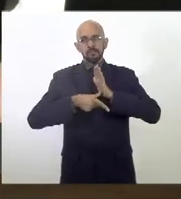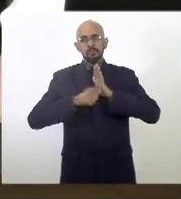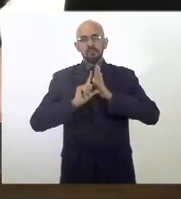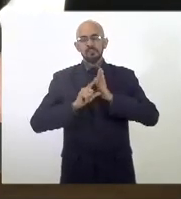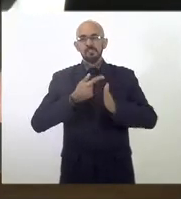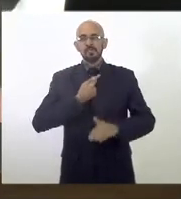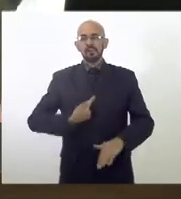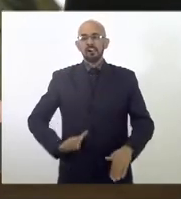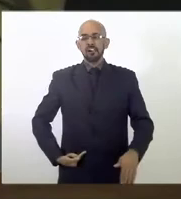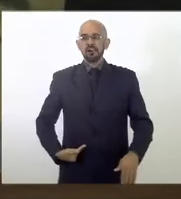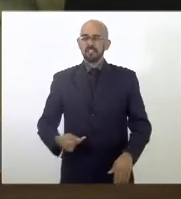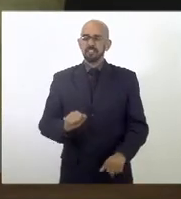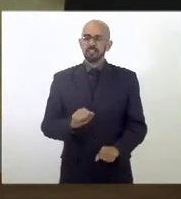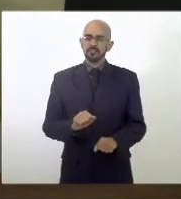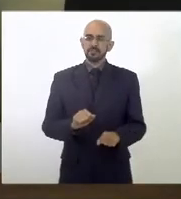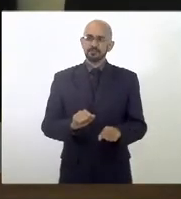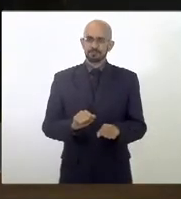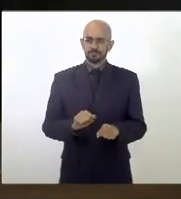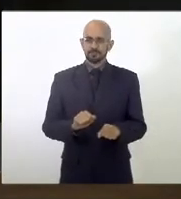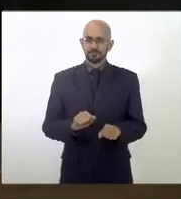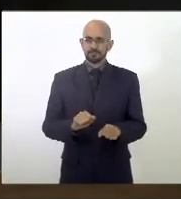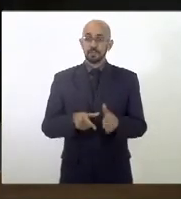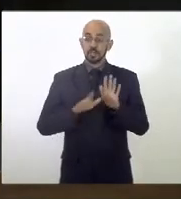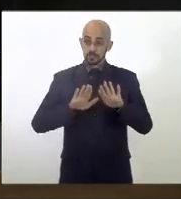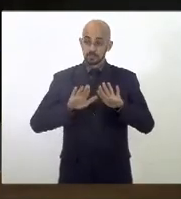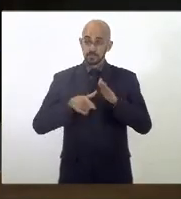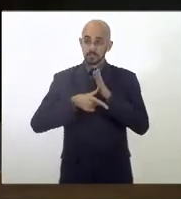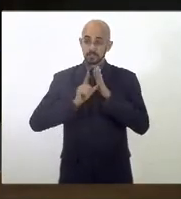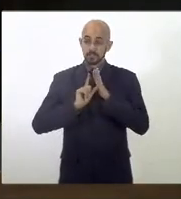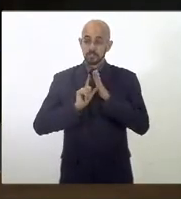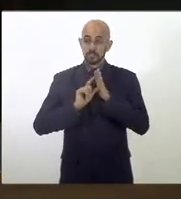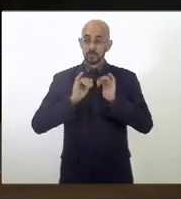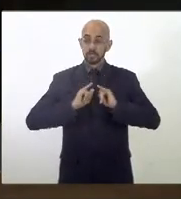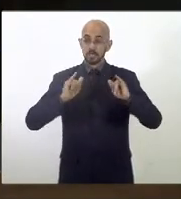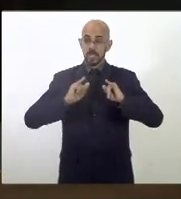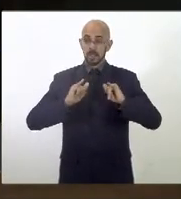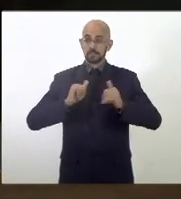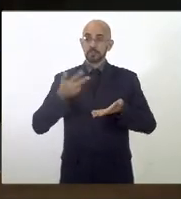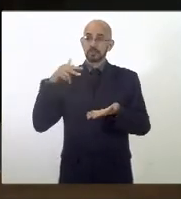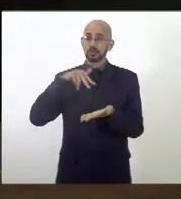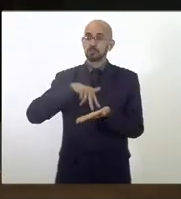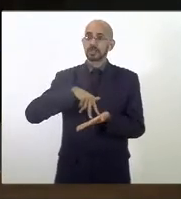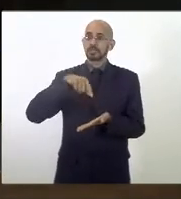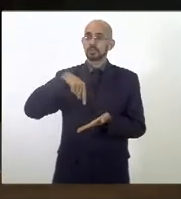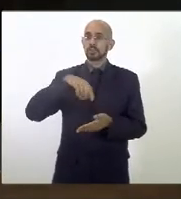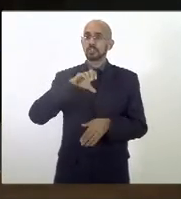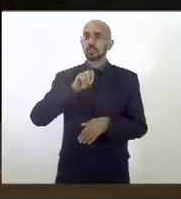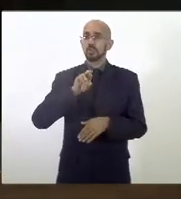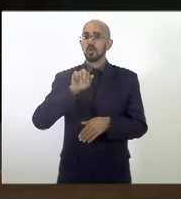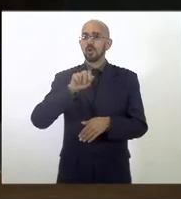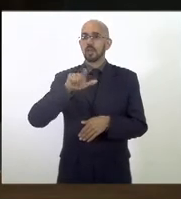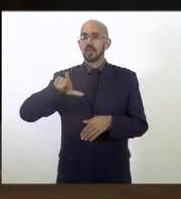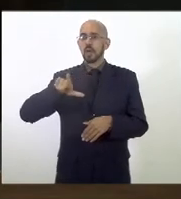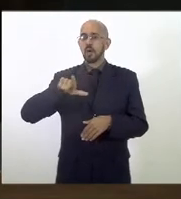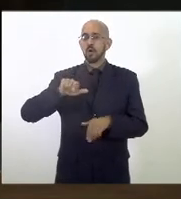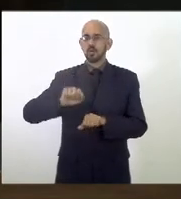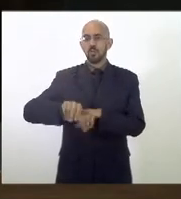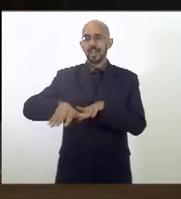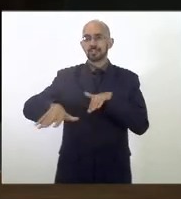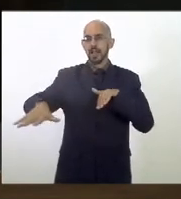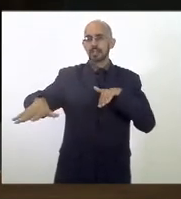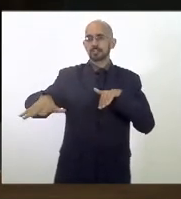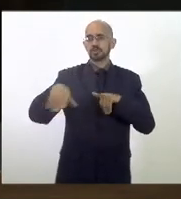palavra. Antes, porém, estão presentes Coronel do Exército Brasileiro, Pedro